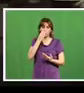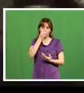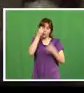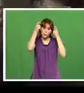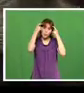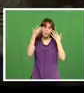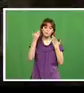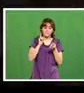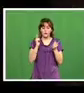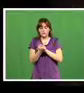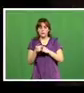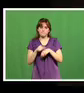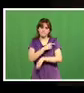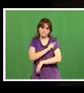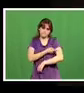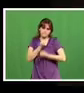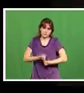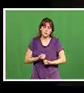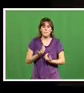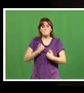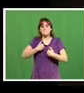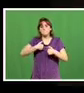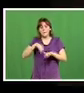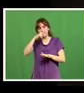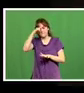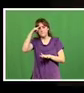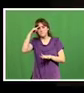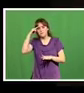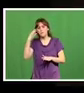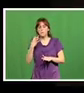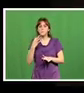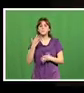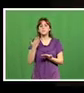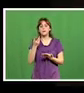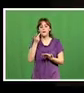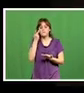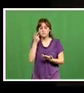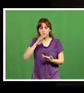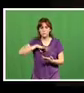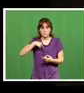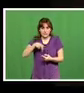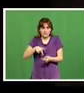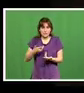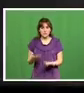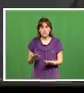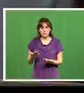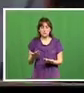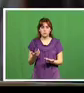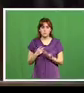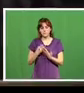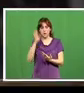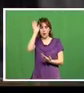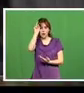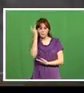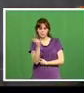urso, pelo contrário, tem mais força, mas tem mais dificuldade em sobreviver neste mundo. Portanto,